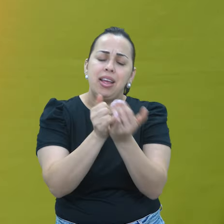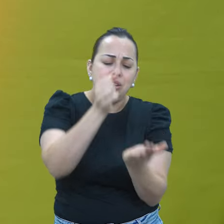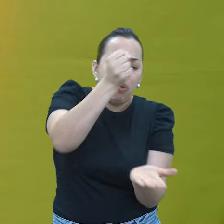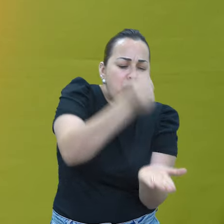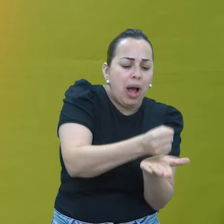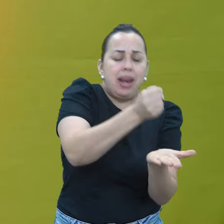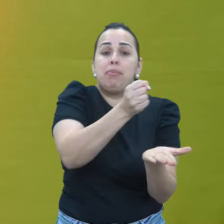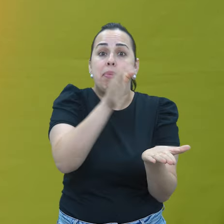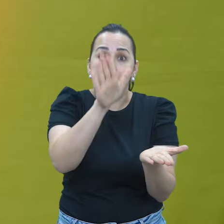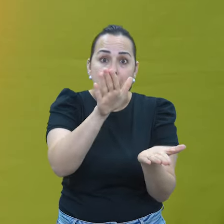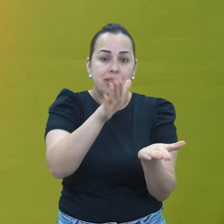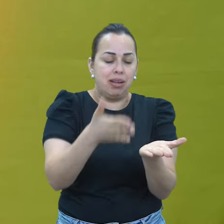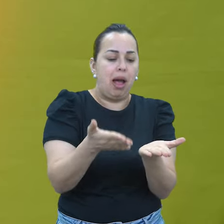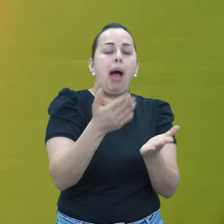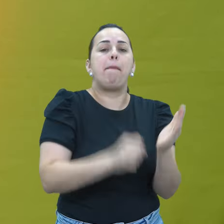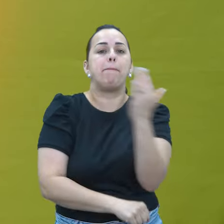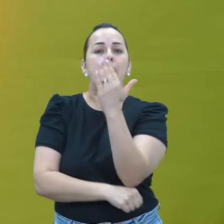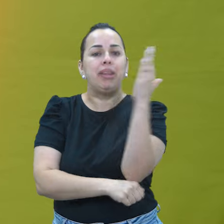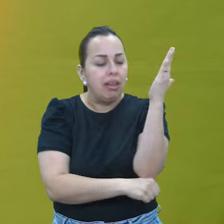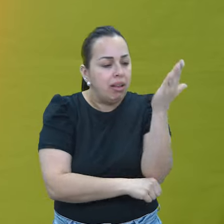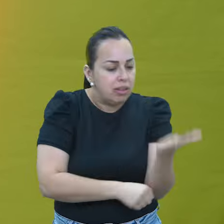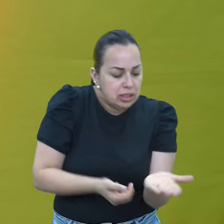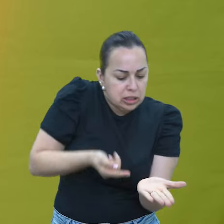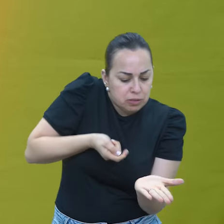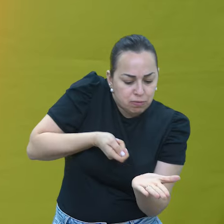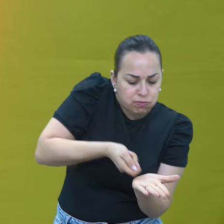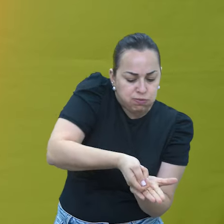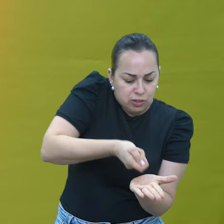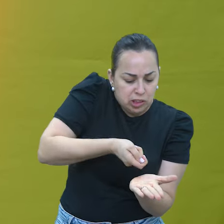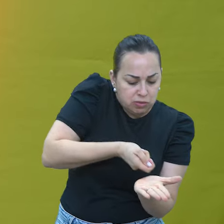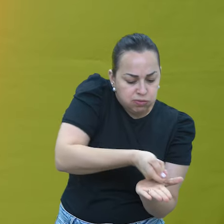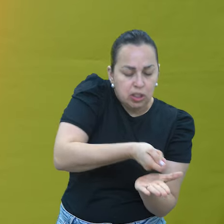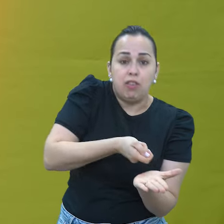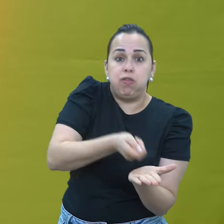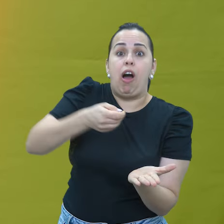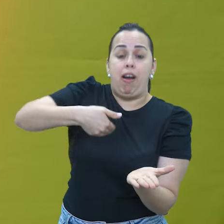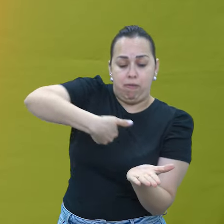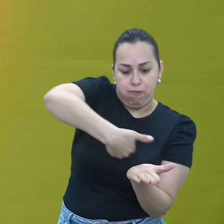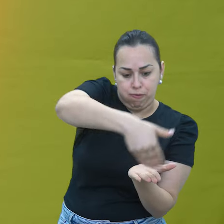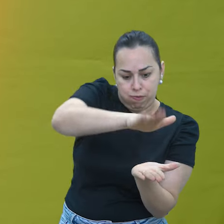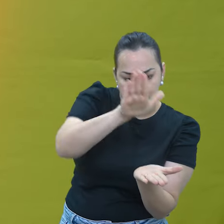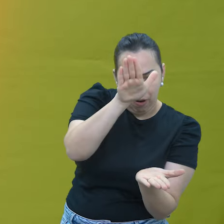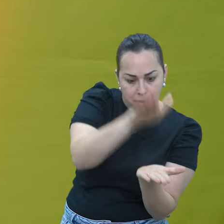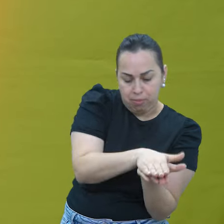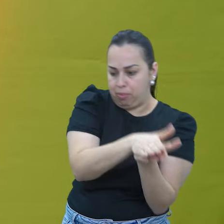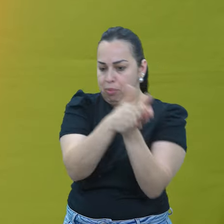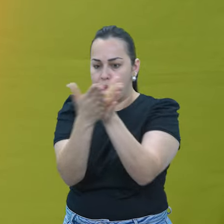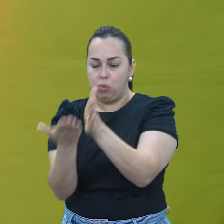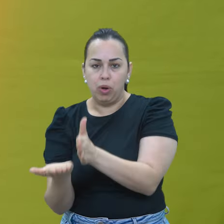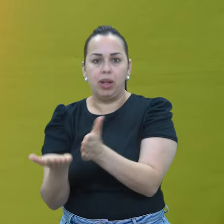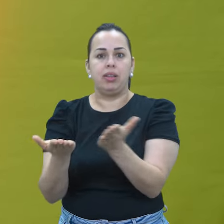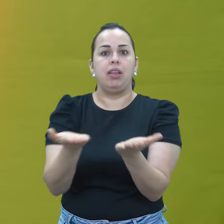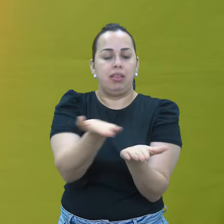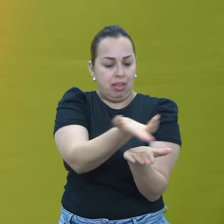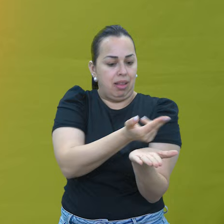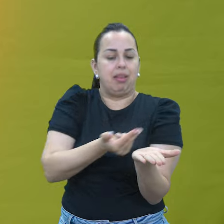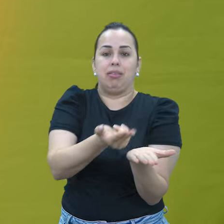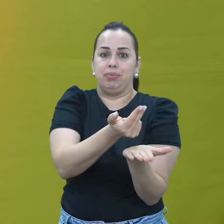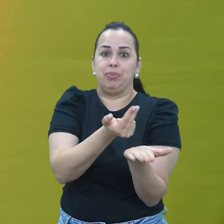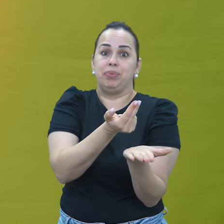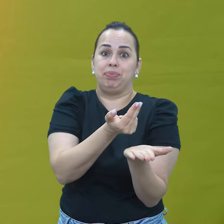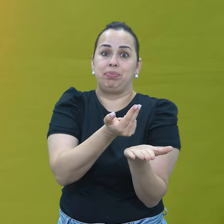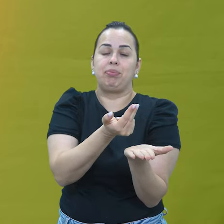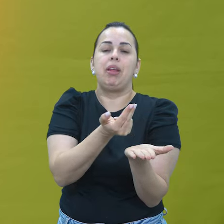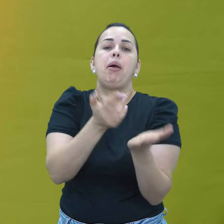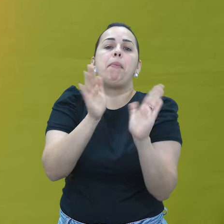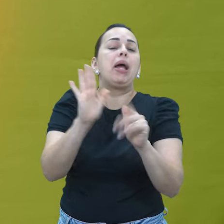carimbo. Na xilogravura, a madeira é entalhada com a ajuda de um instrumento cortante, formando ali uma figura, a figura que se pretende imprimir, né?